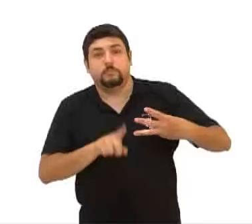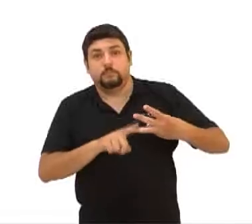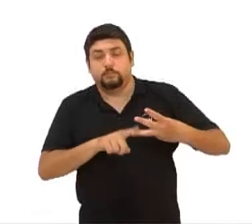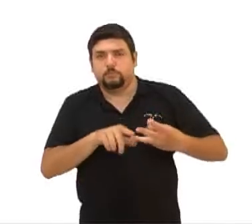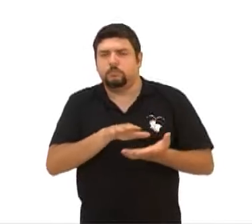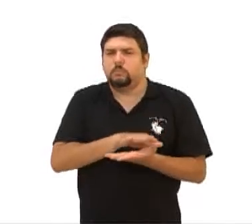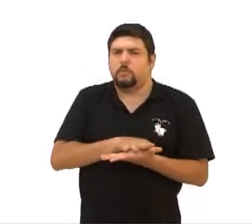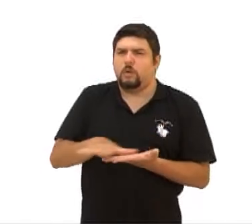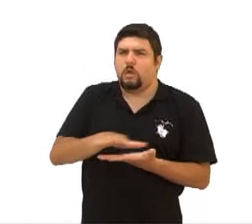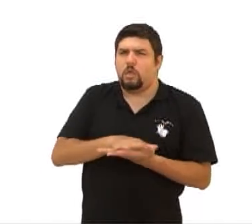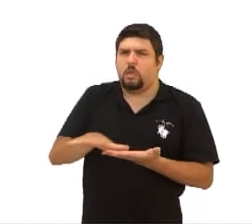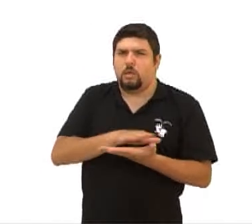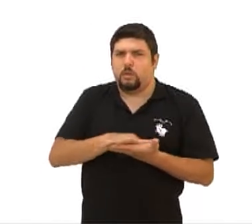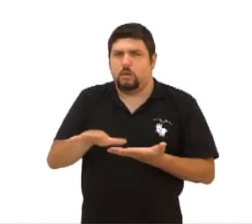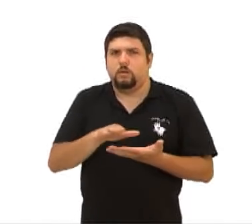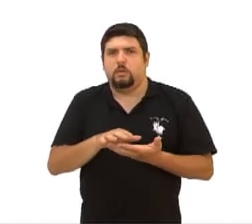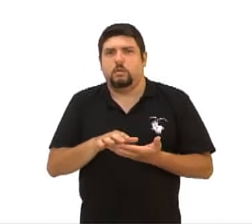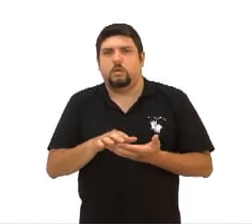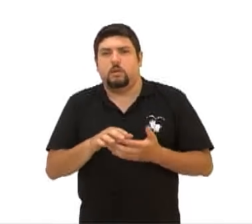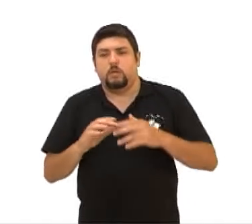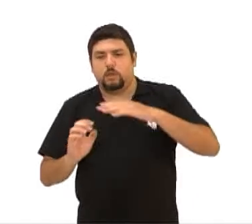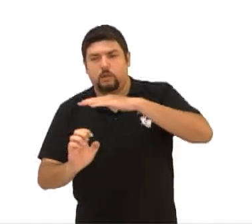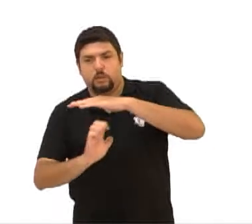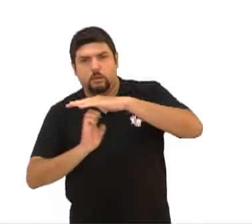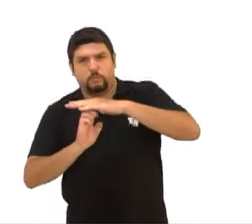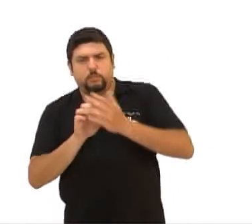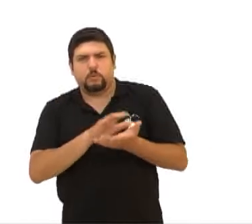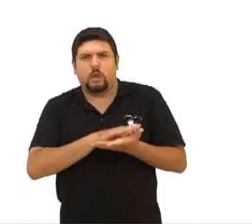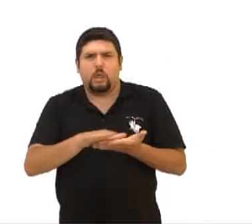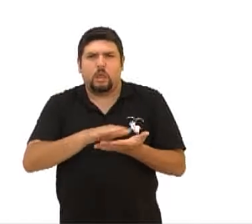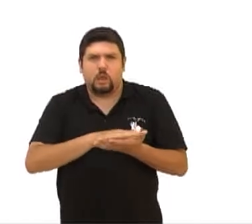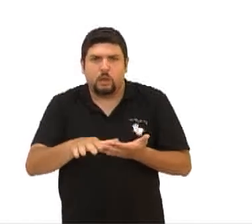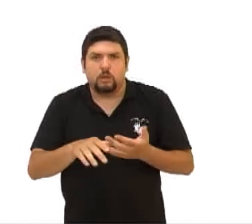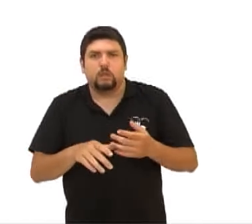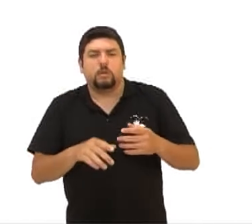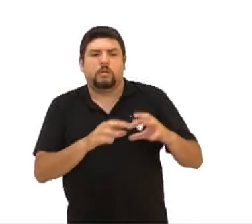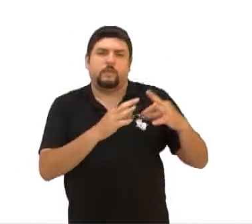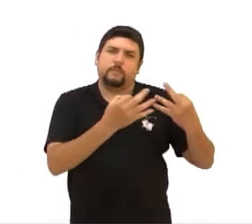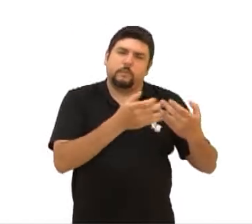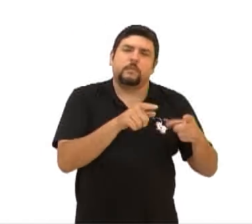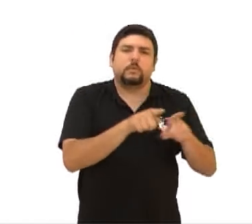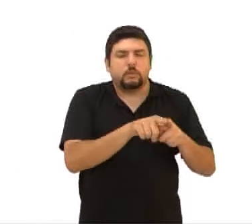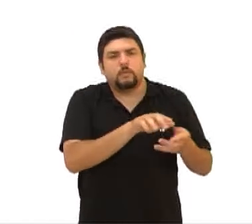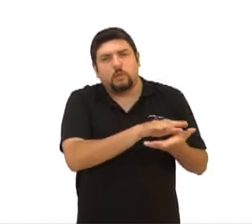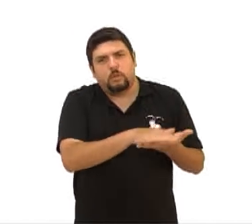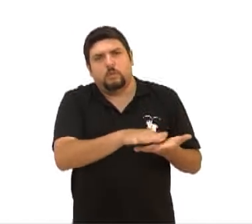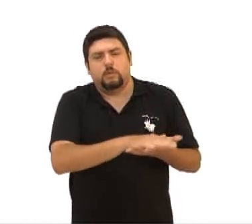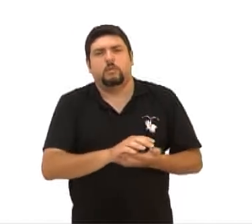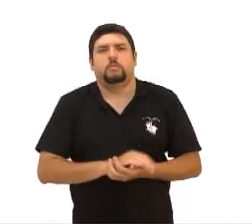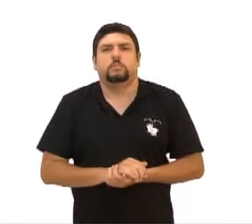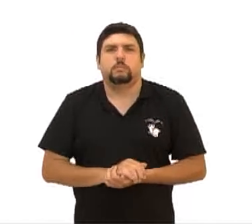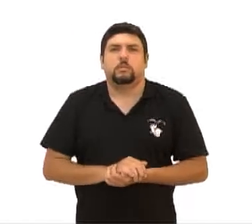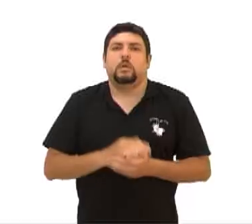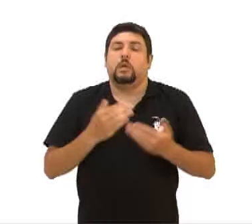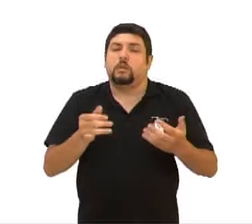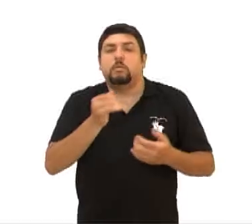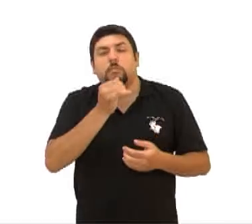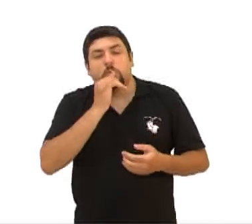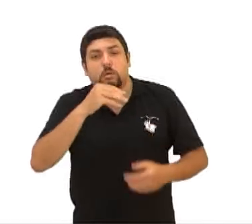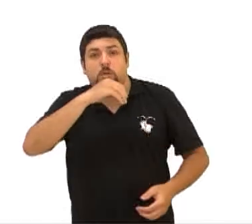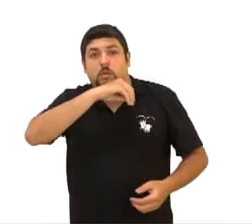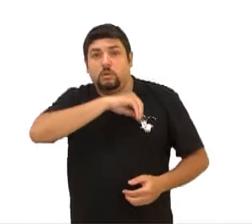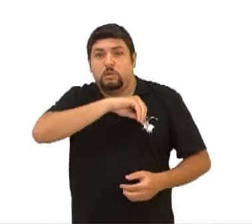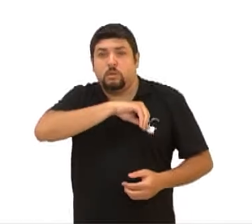Dispendiosas para as famílias e para as empresas. Então os custos das transações trabalhistas, salários,